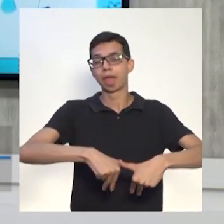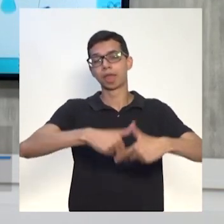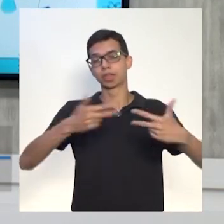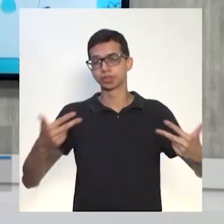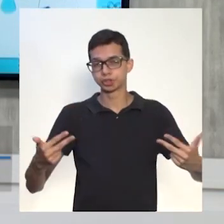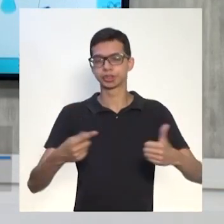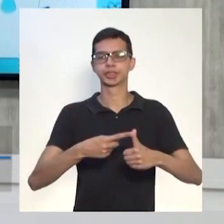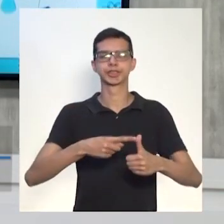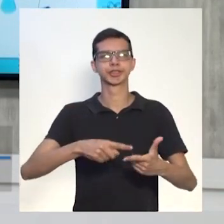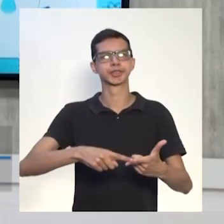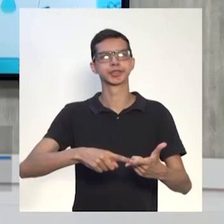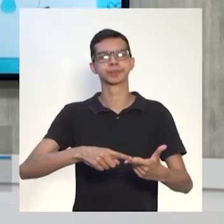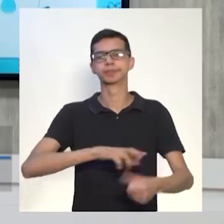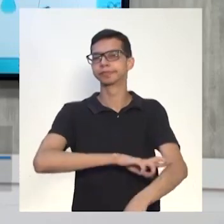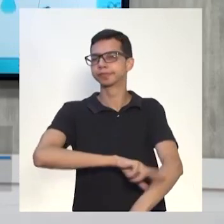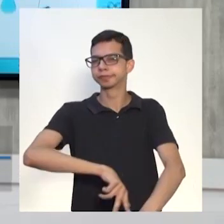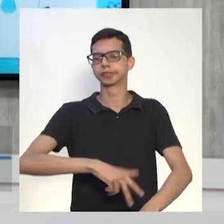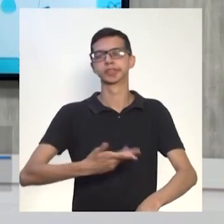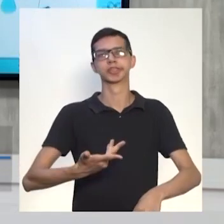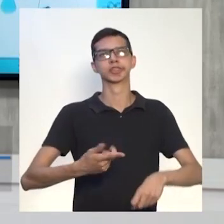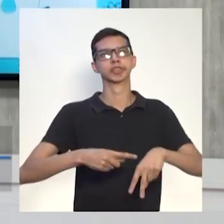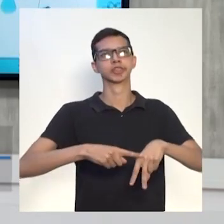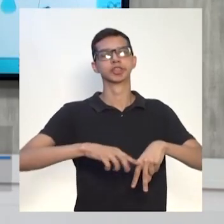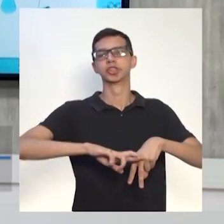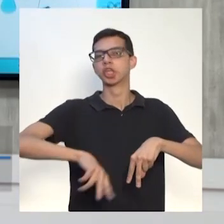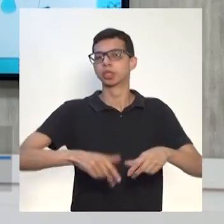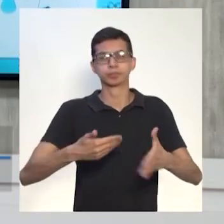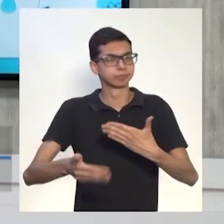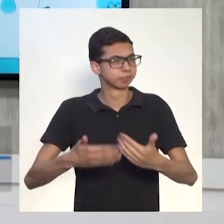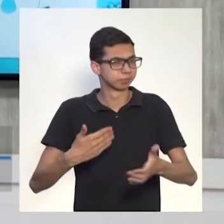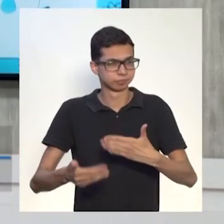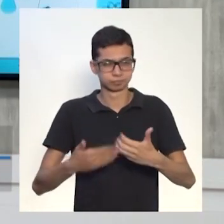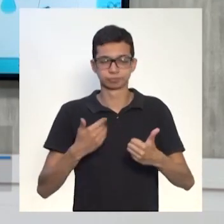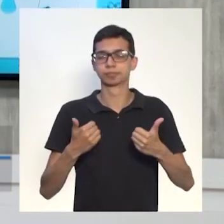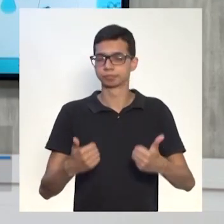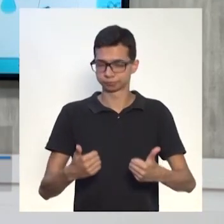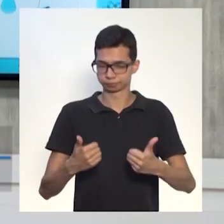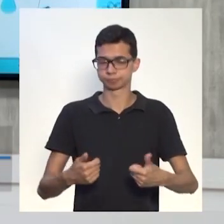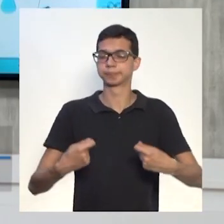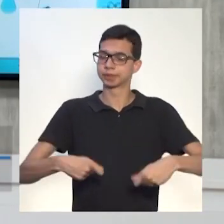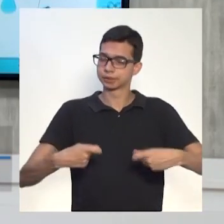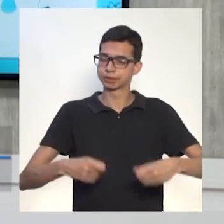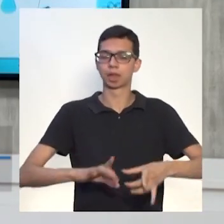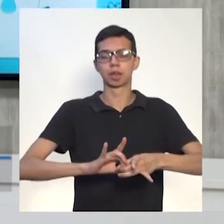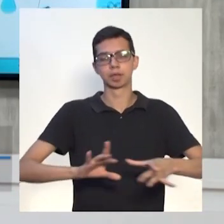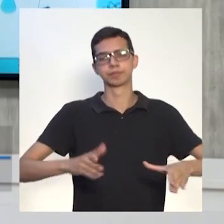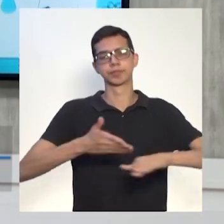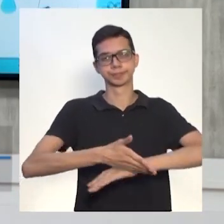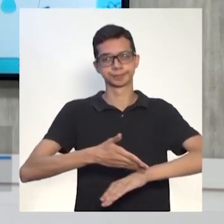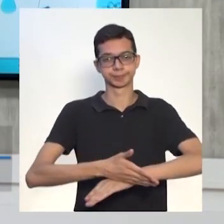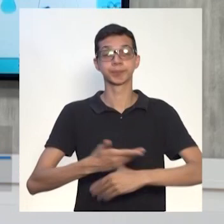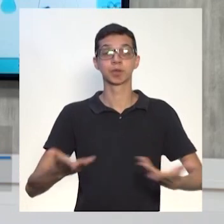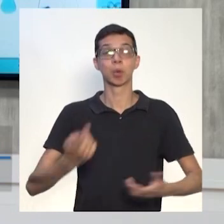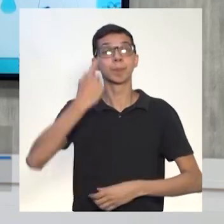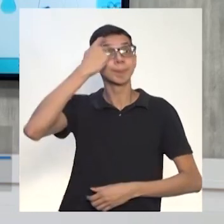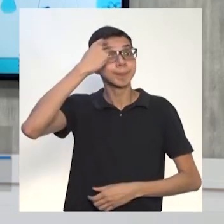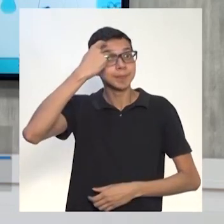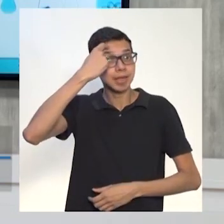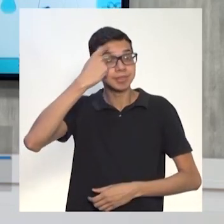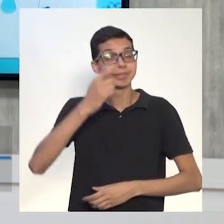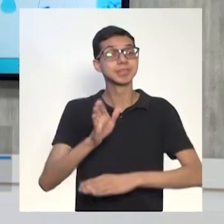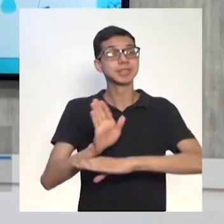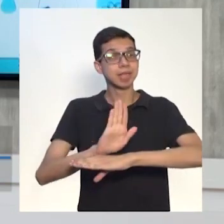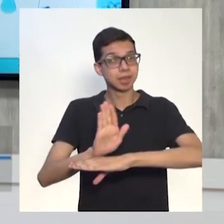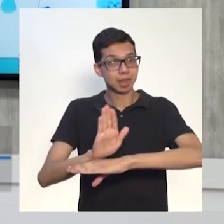bem? Então, quando o Enem está pedindo para a gente pensar na democratização do acesso ao cinema no Brasil,